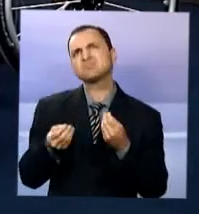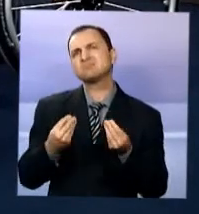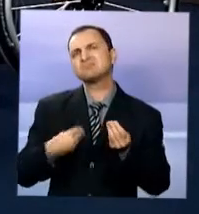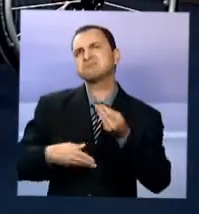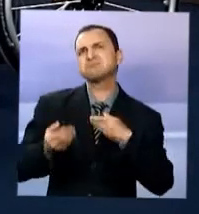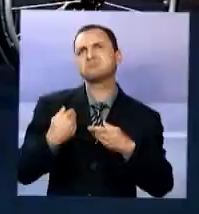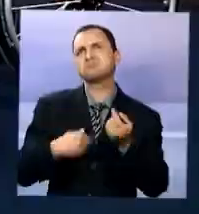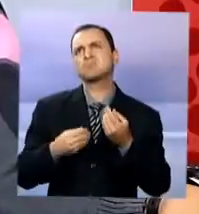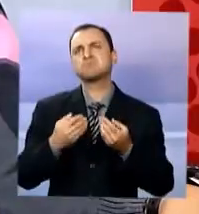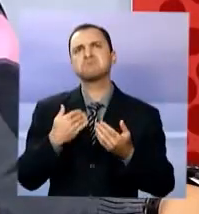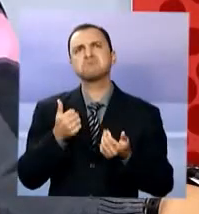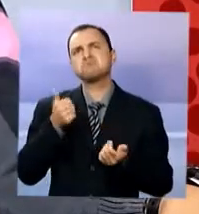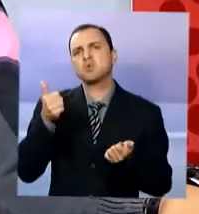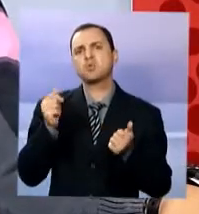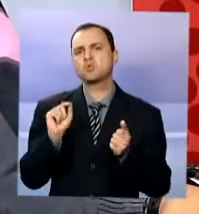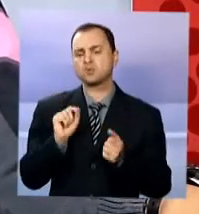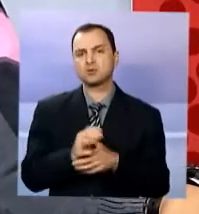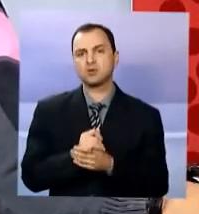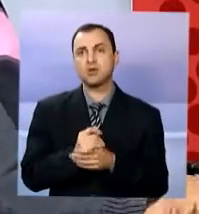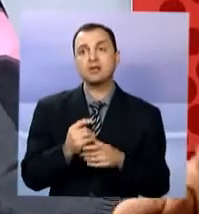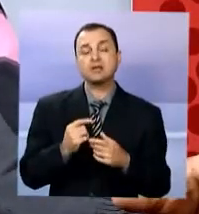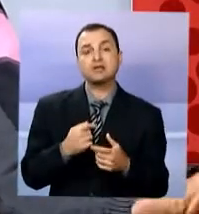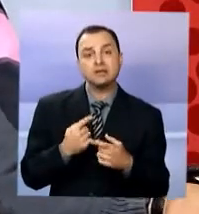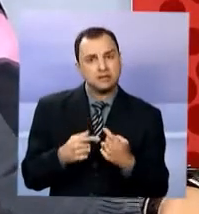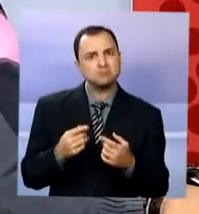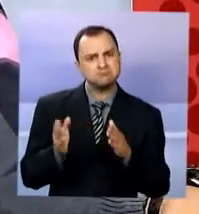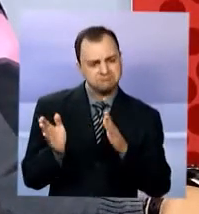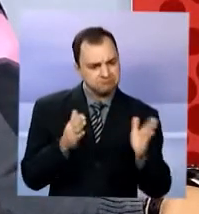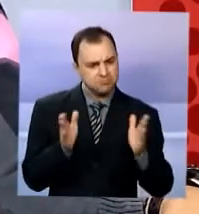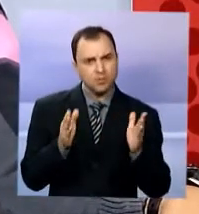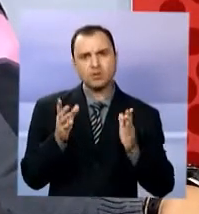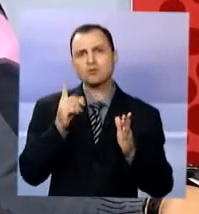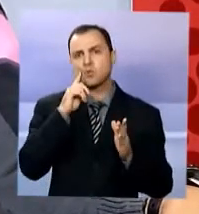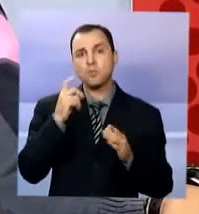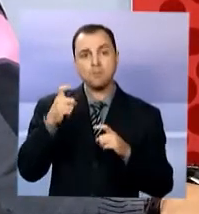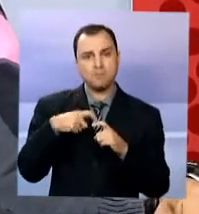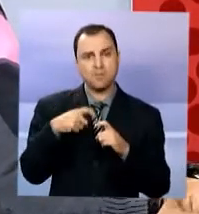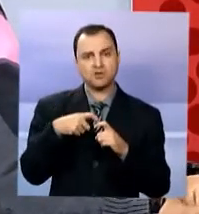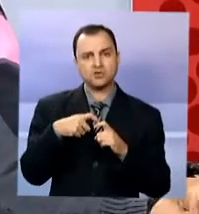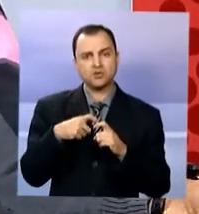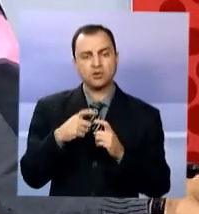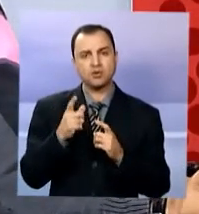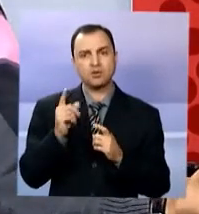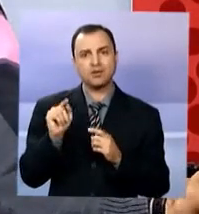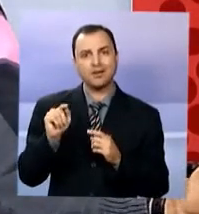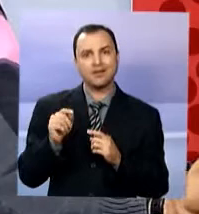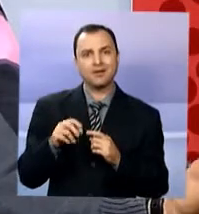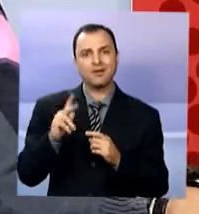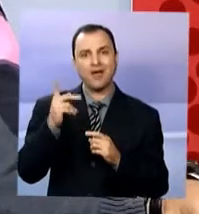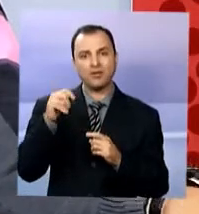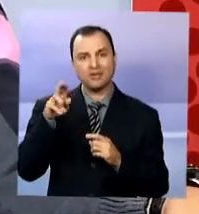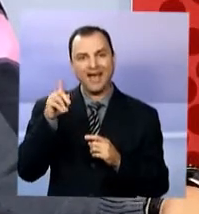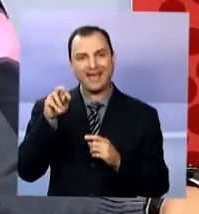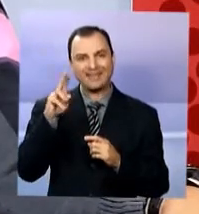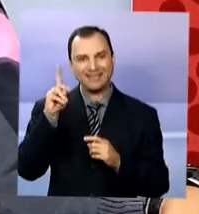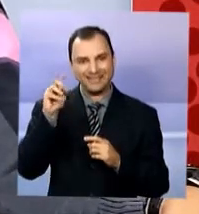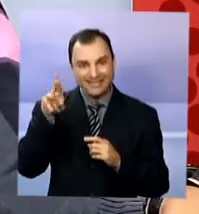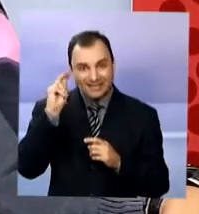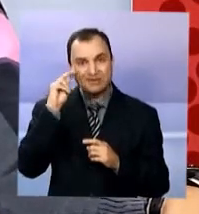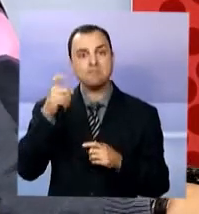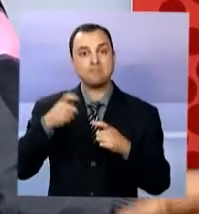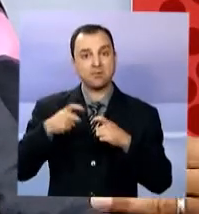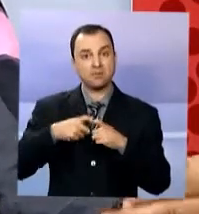dar de benefício para as pessoas e nesse ínterim um médico redor Rider